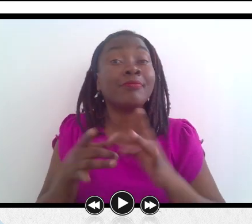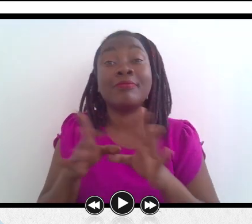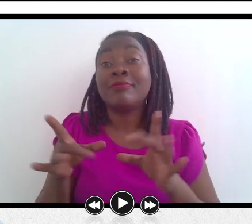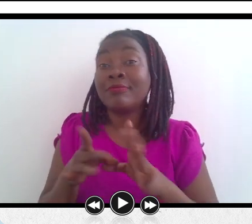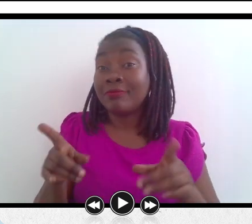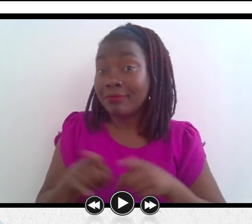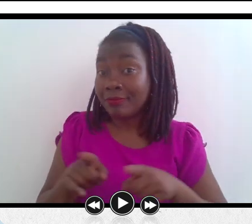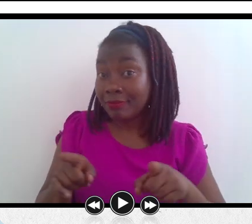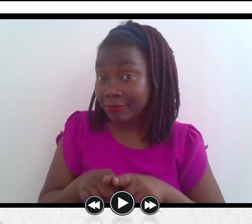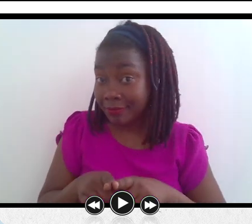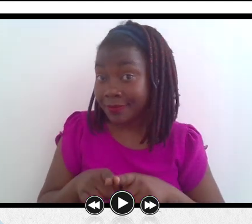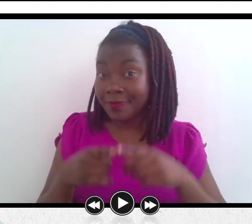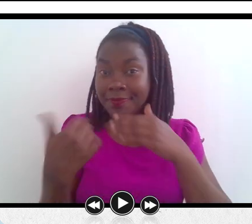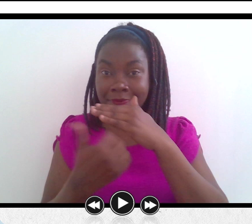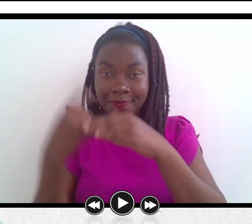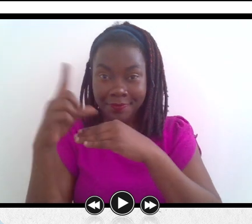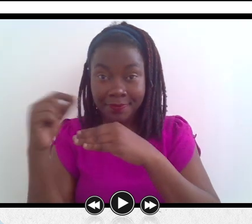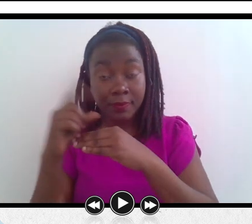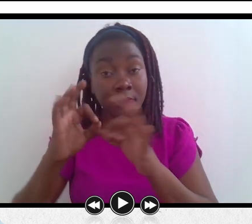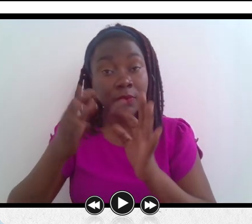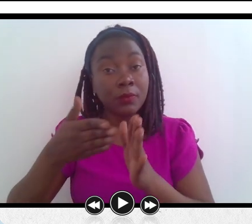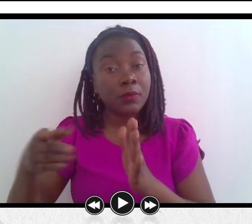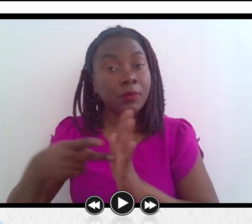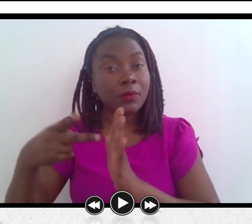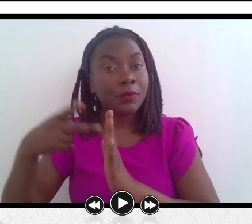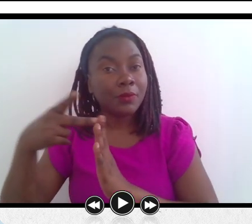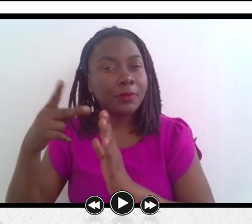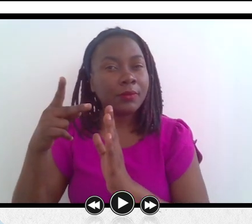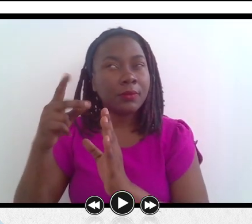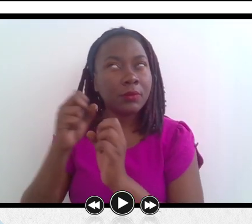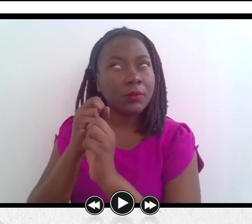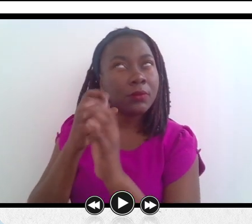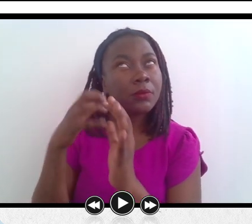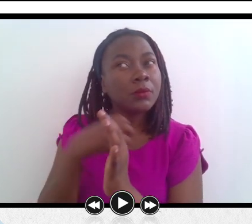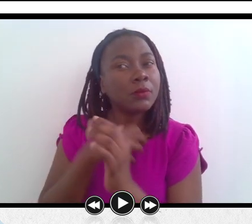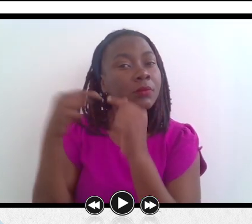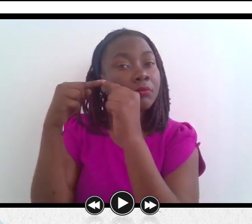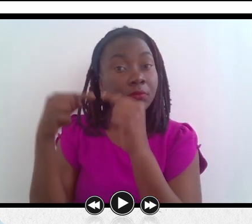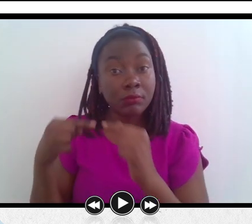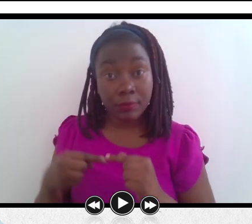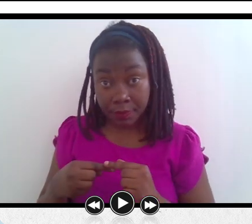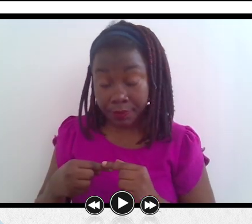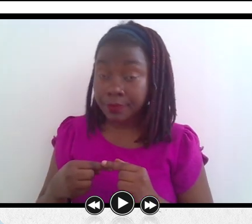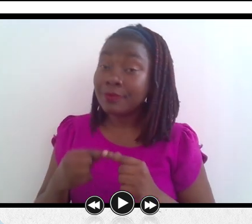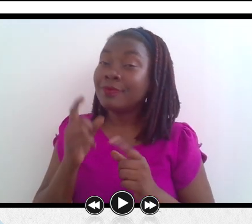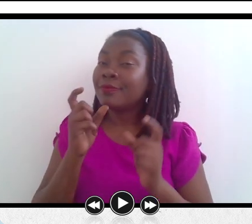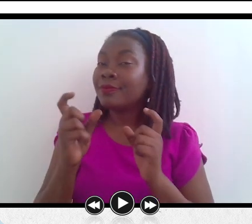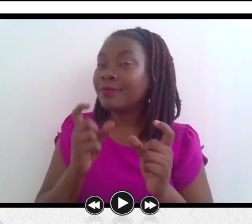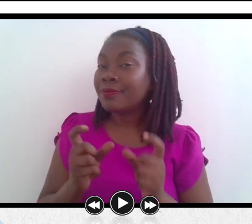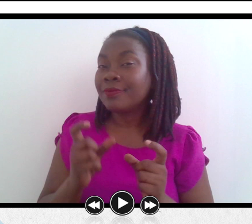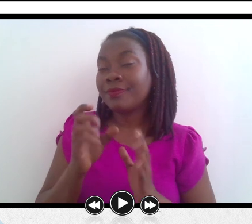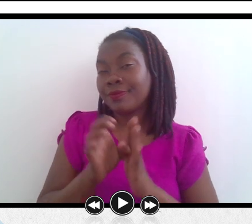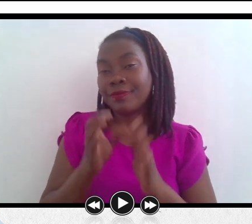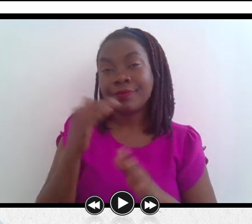permitindo também ao empreendedor organizar os seus projetos, projetar de uma maneira adequada. Em termos de constituição,